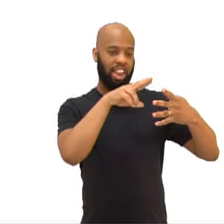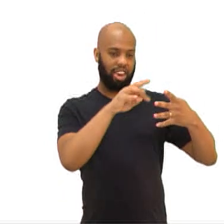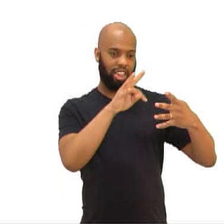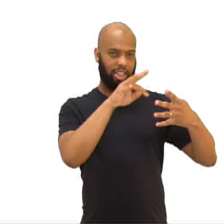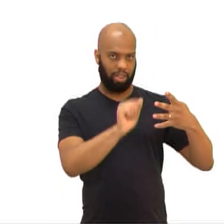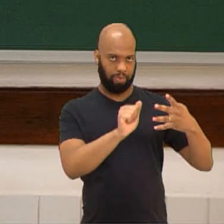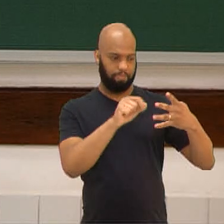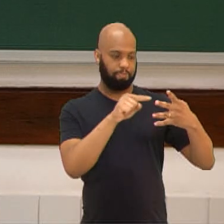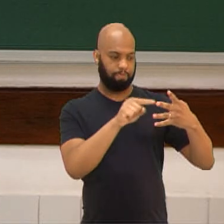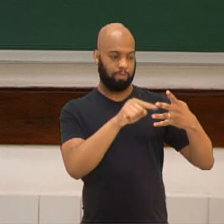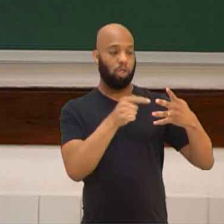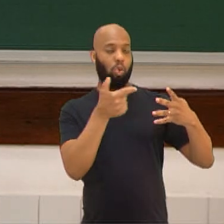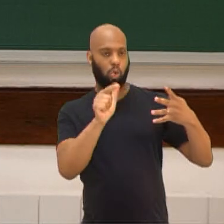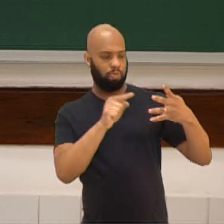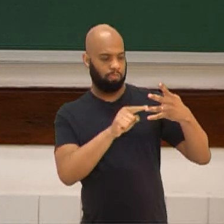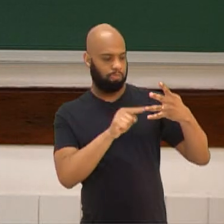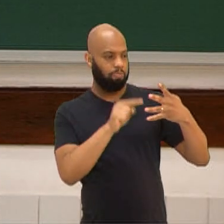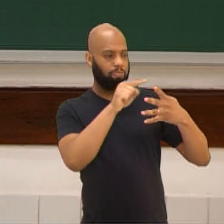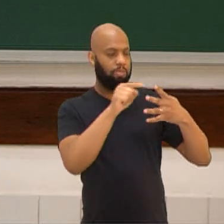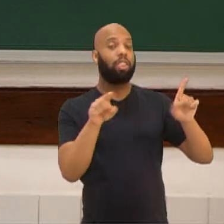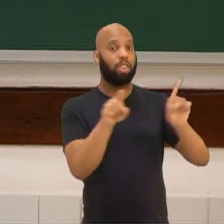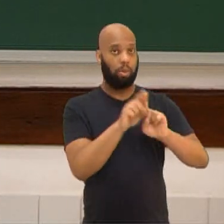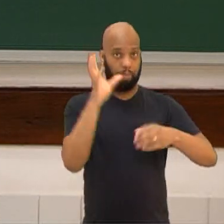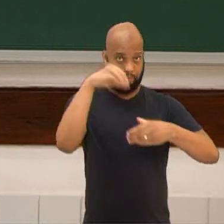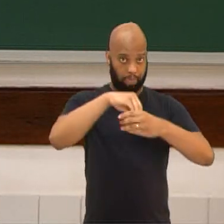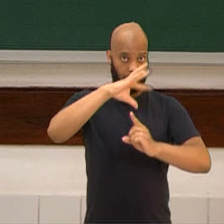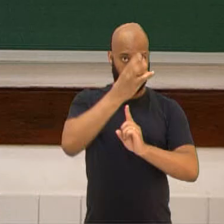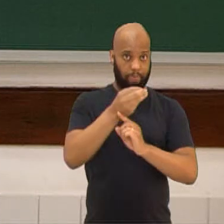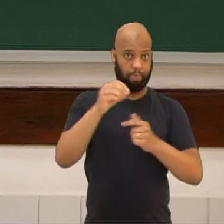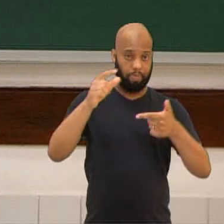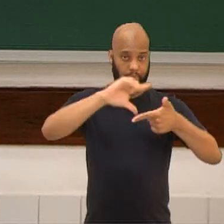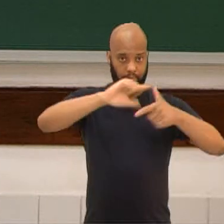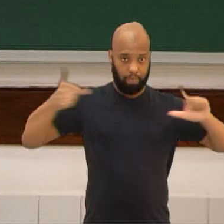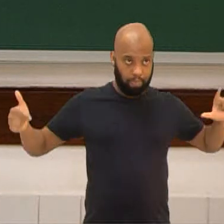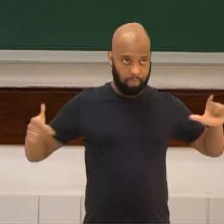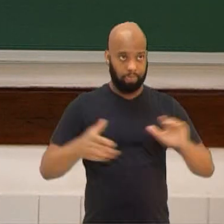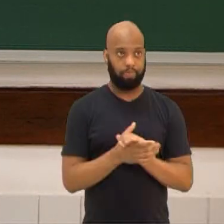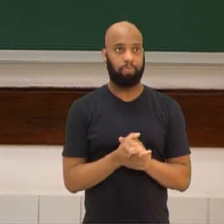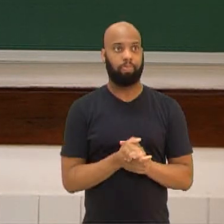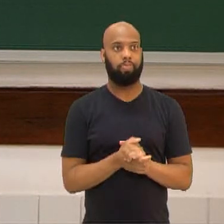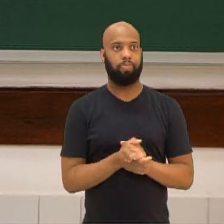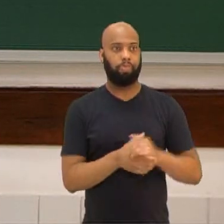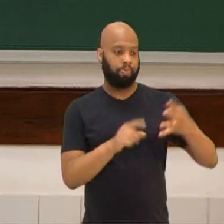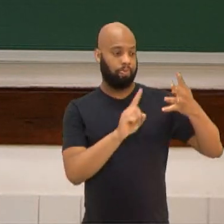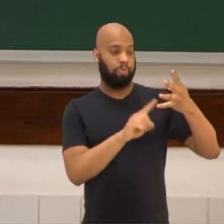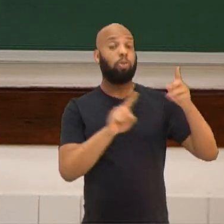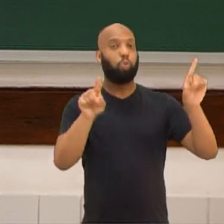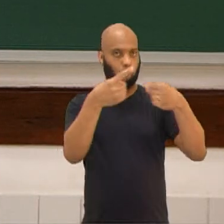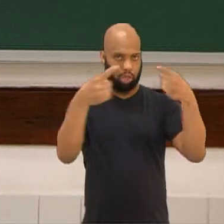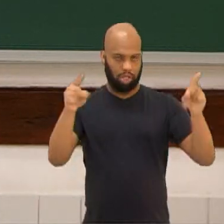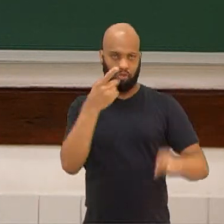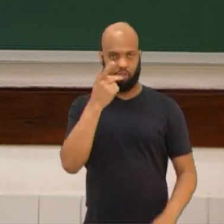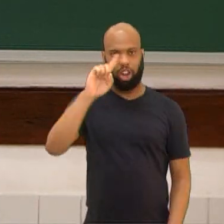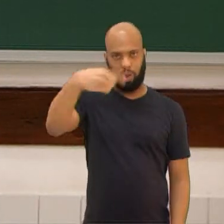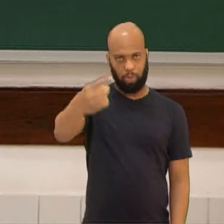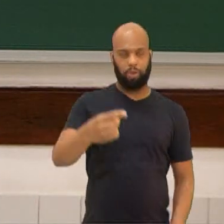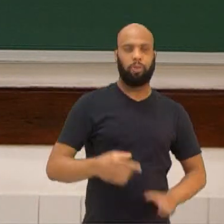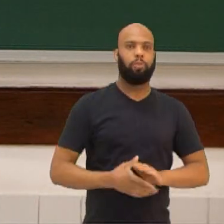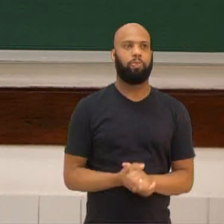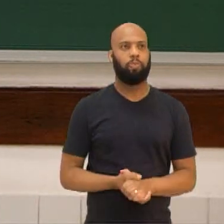Malfatti. Os outros também são artistas da arte moderna e o Heitor Villa-Lobos é músico. A gente vai falar deles no final da aula.